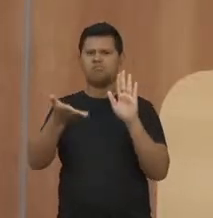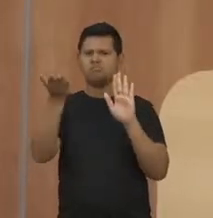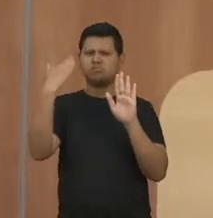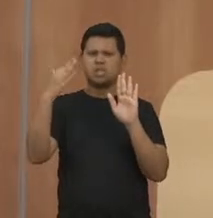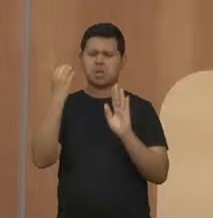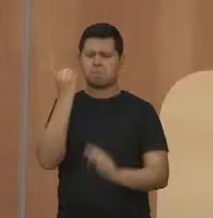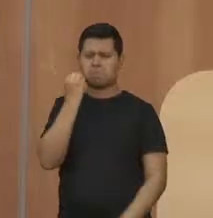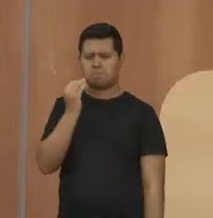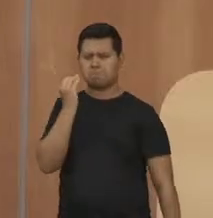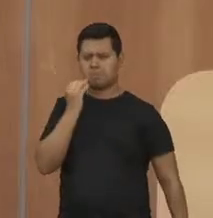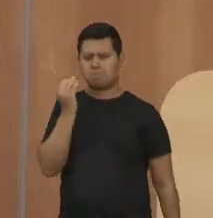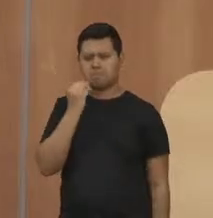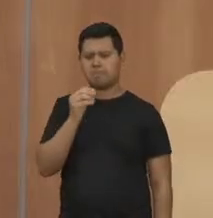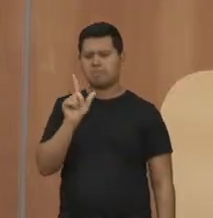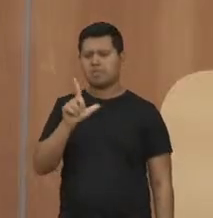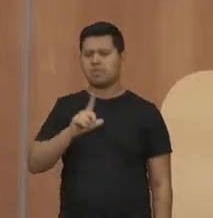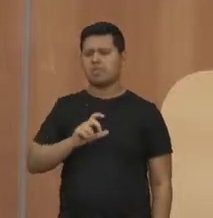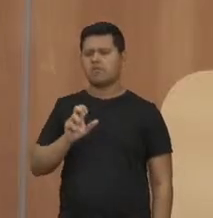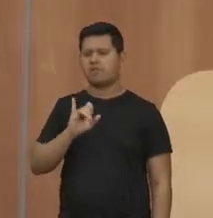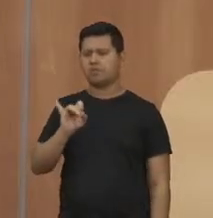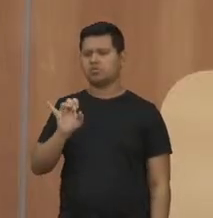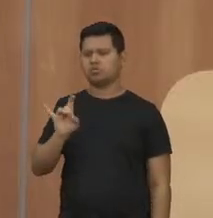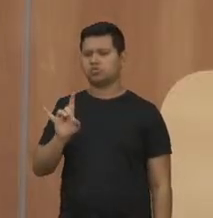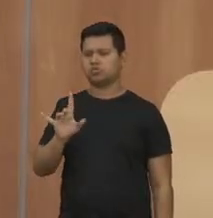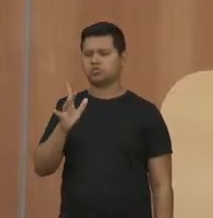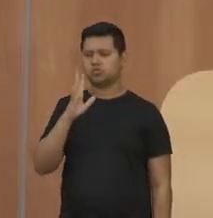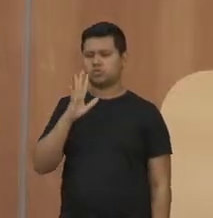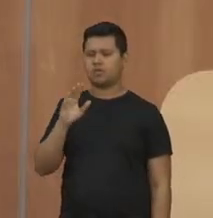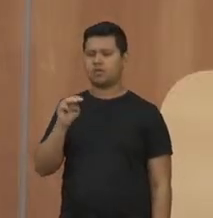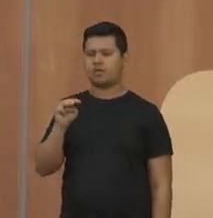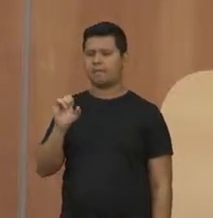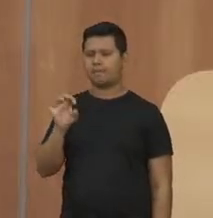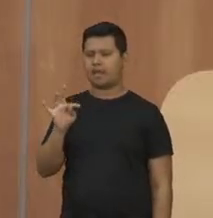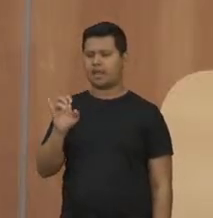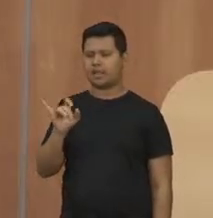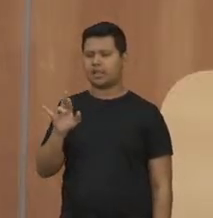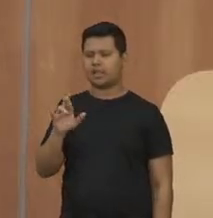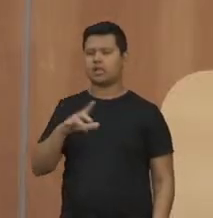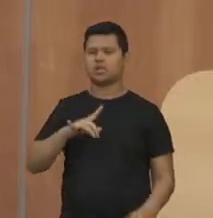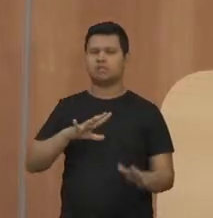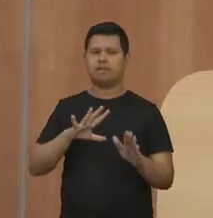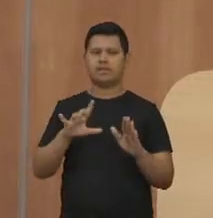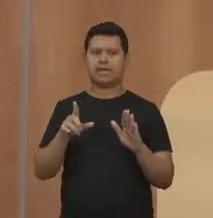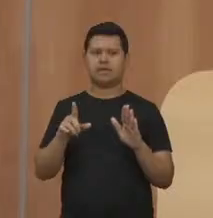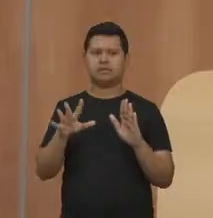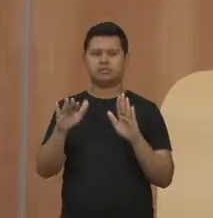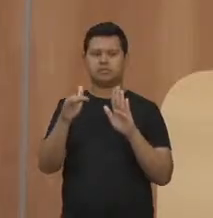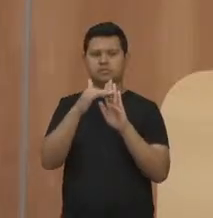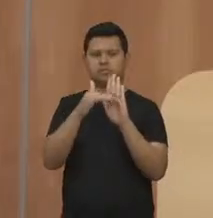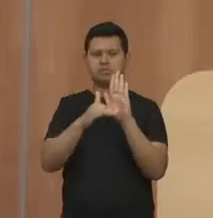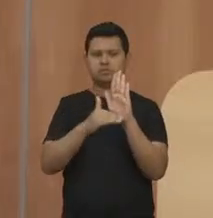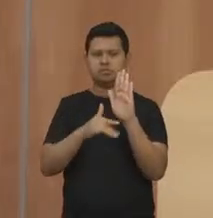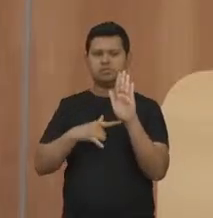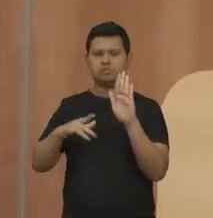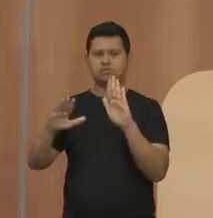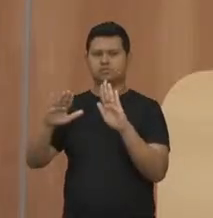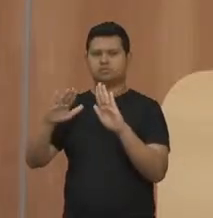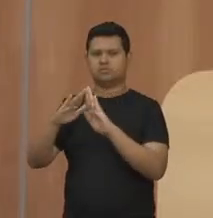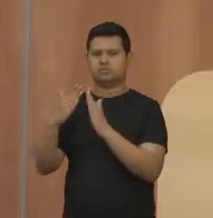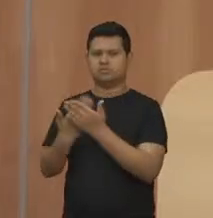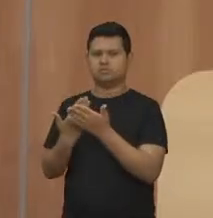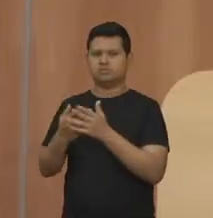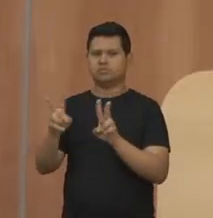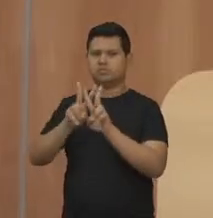época, fazer com que fosse matéria de sala de aula, mas não foi possível, porque é um tema transversal. E o que é um tema transversal?